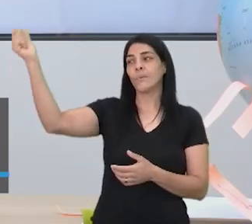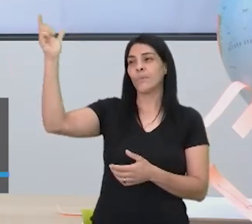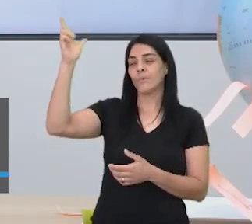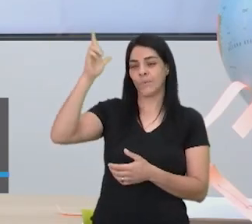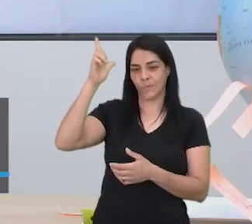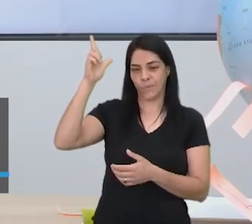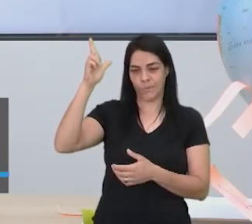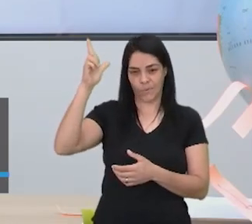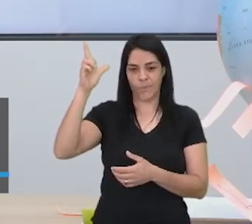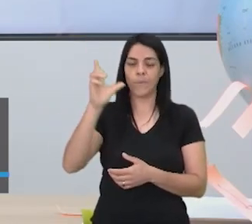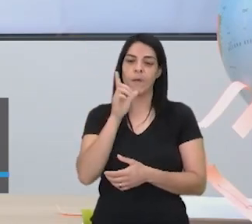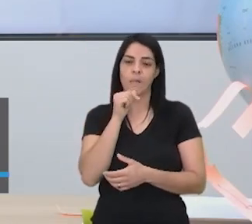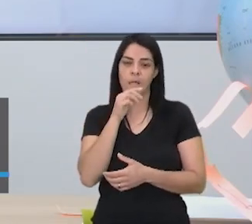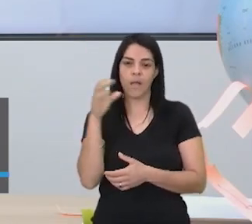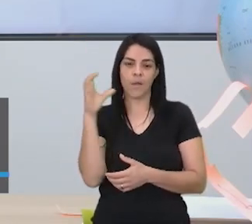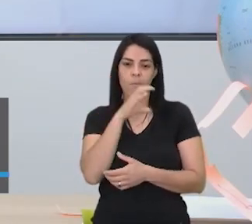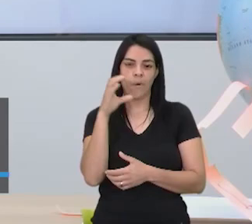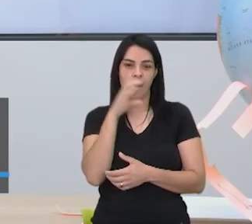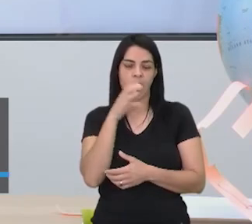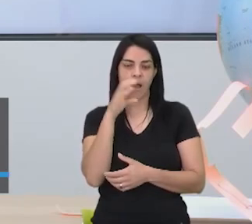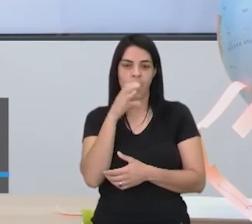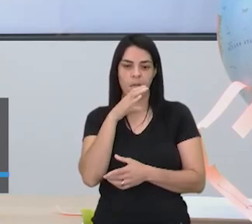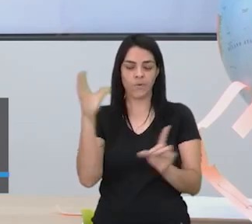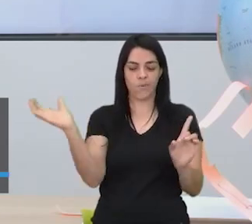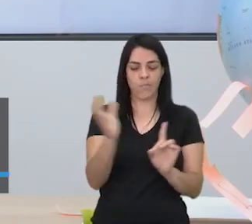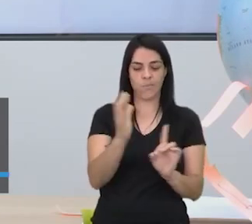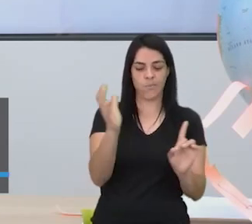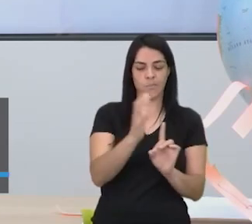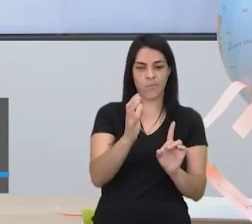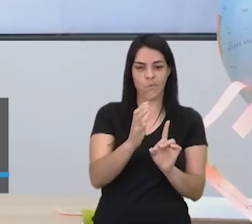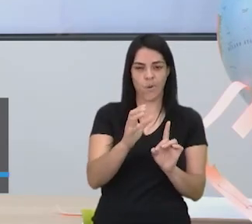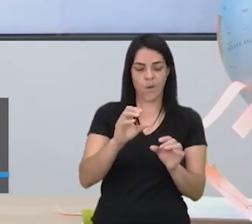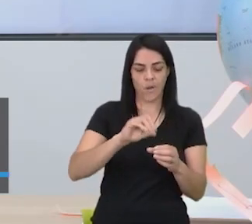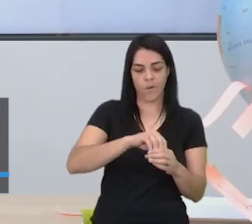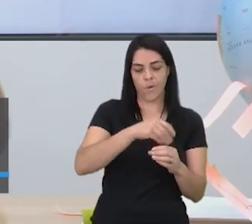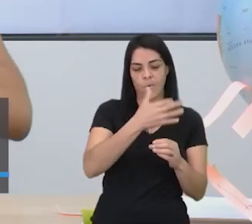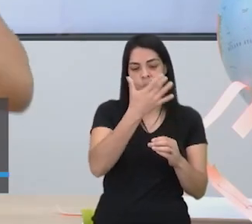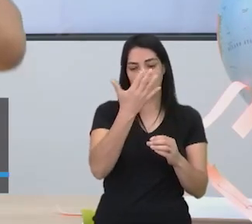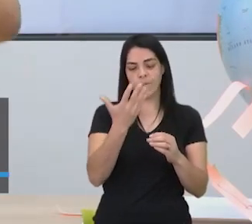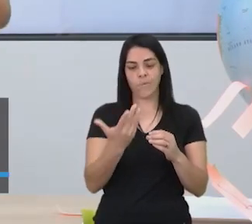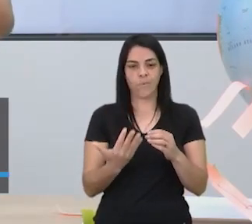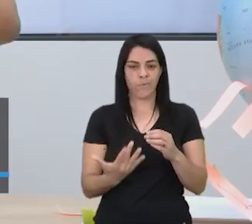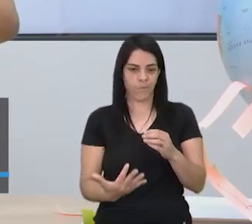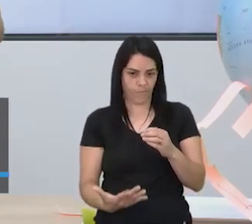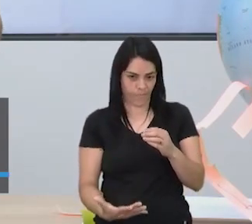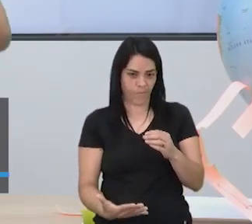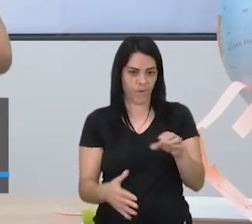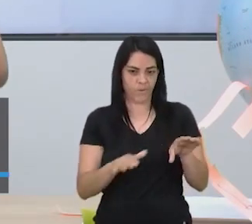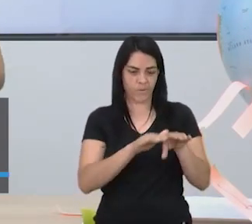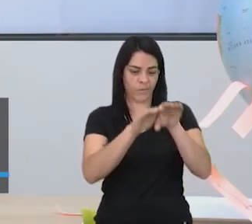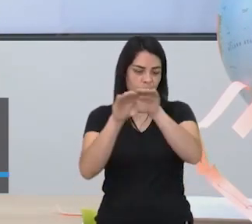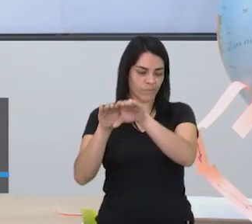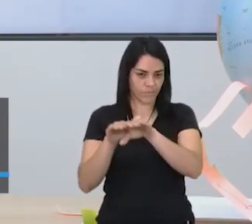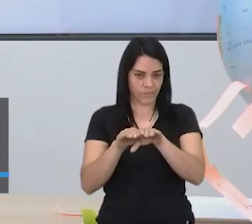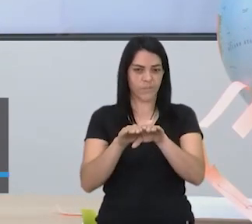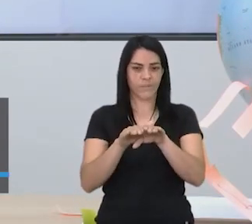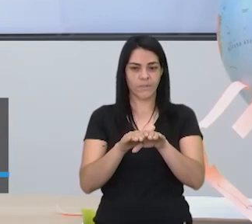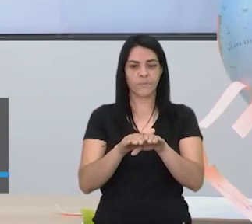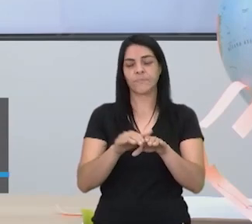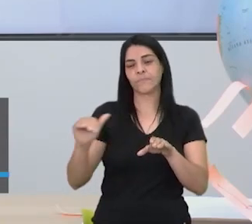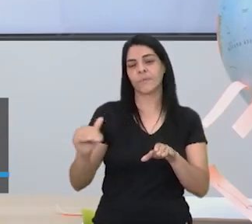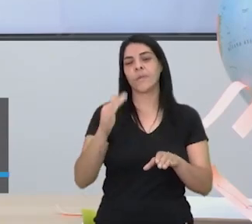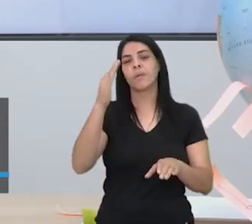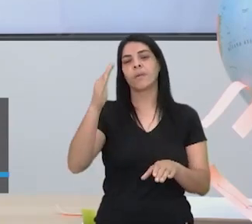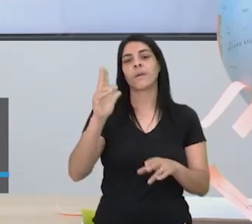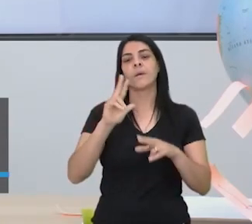águas quentes tem maior intensidade, então você tem maior evaporação. Então, a densidade da água superficial, ela é maior justamente por